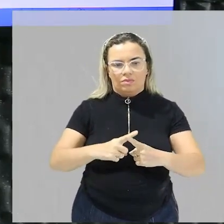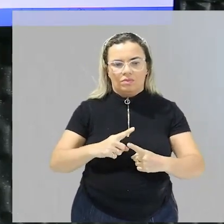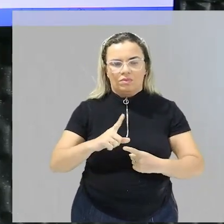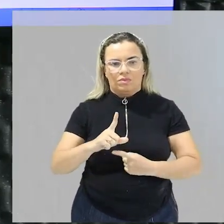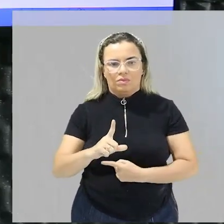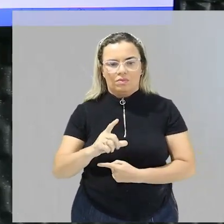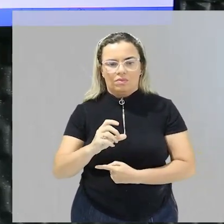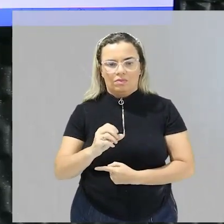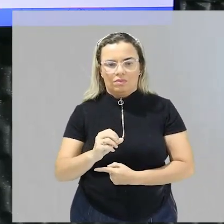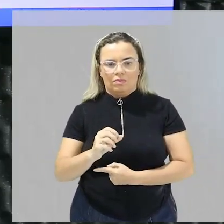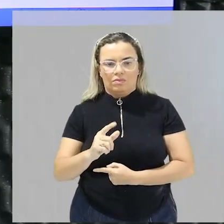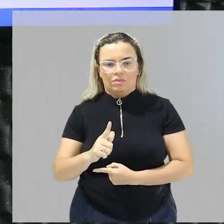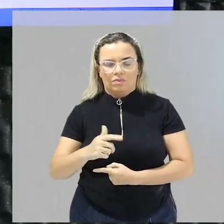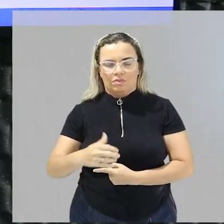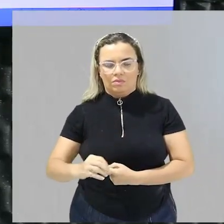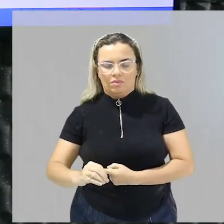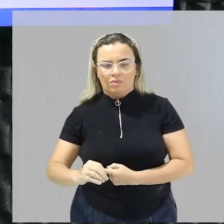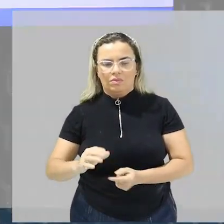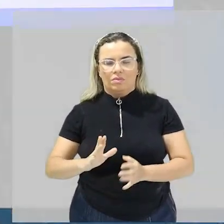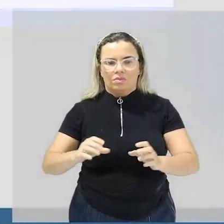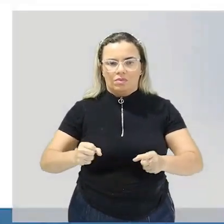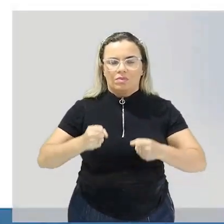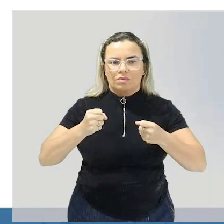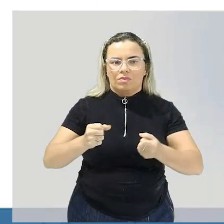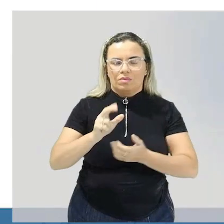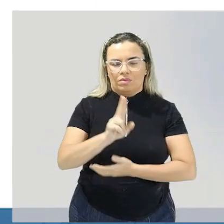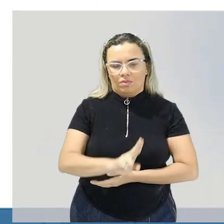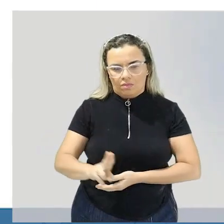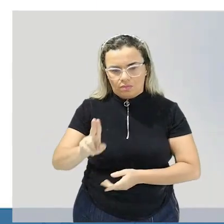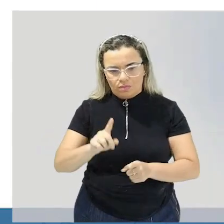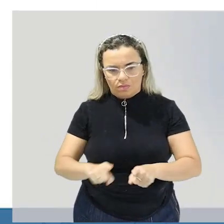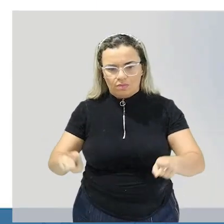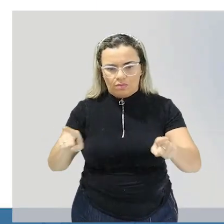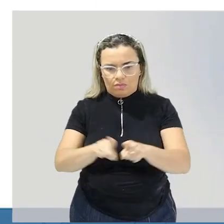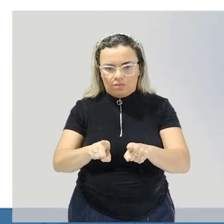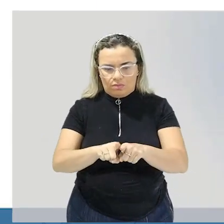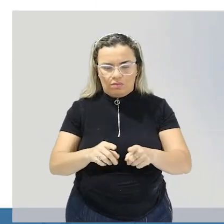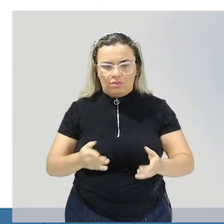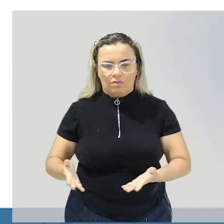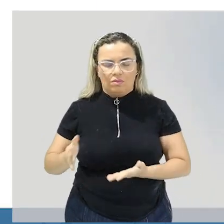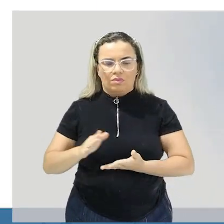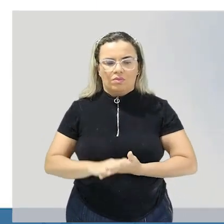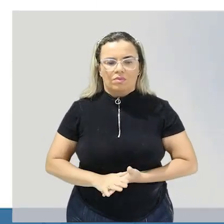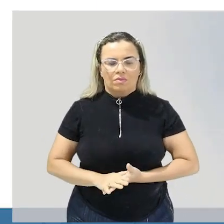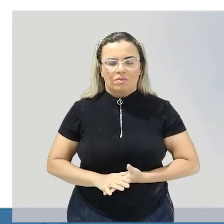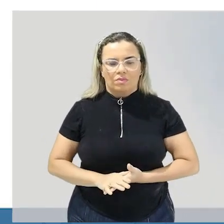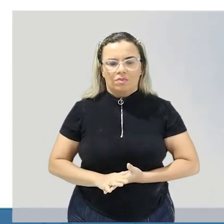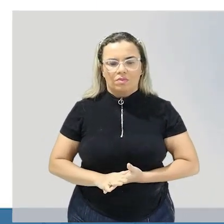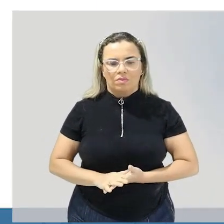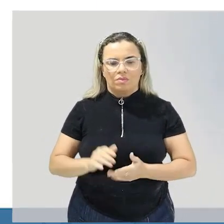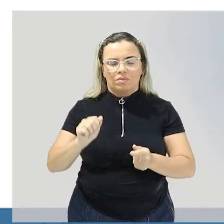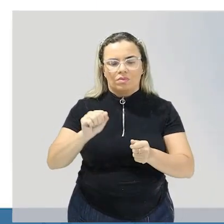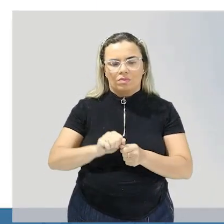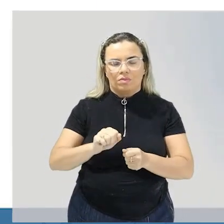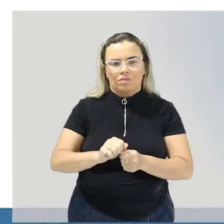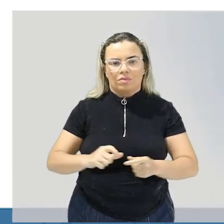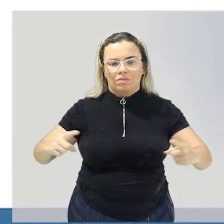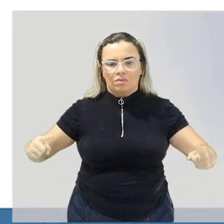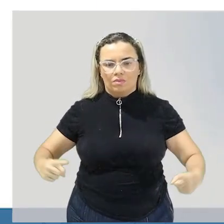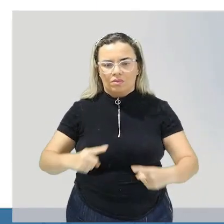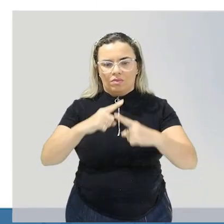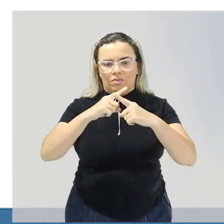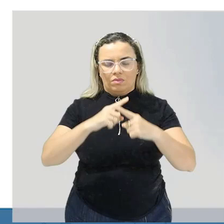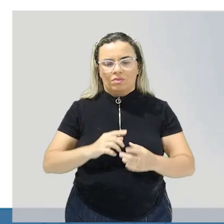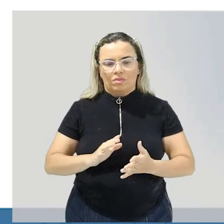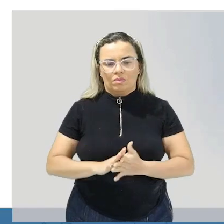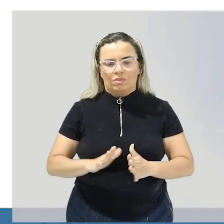logaritmo. Então, gente, a gente pode trabalhar com esses 2/3 também. No caso, ó, eu fiz produto dos meios igual